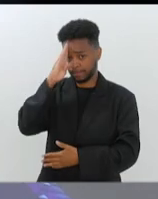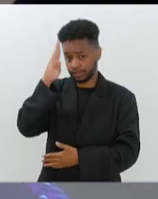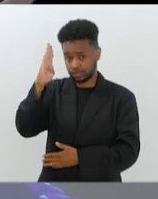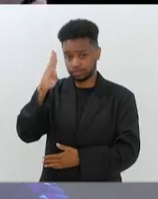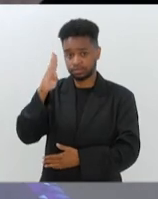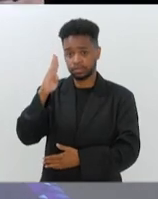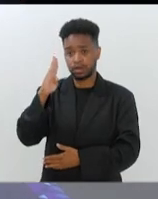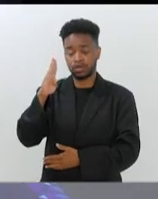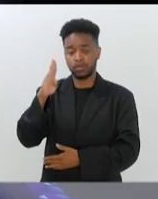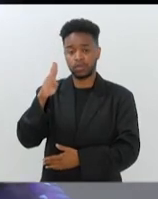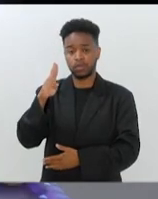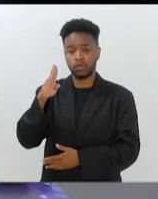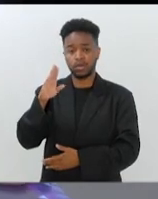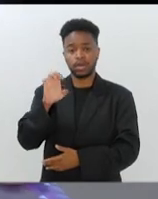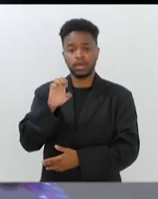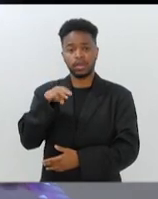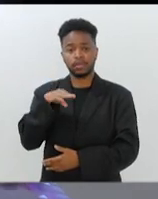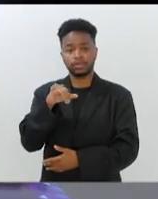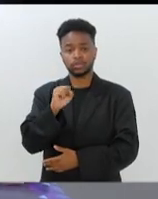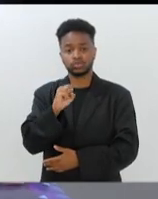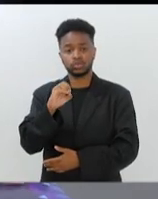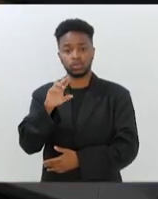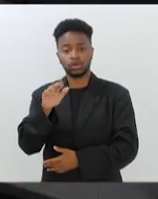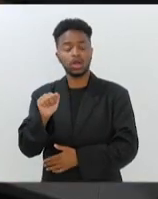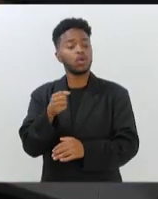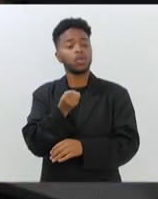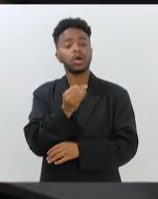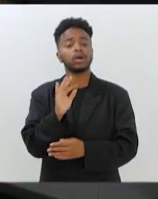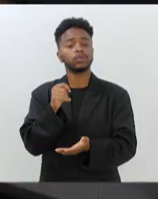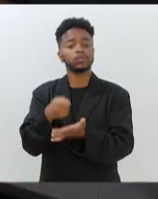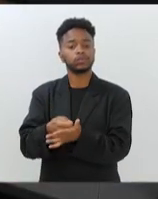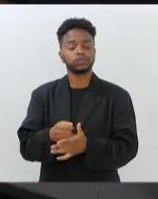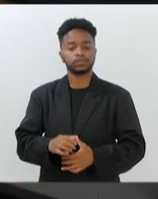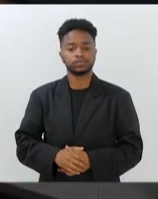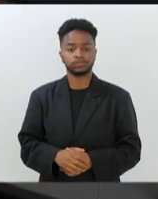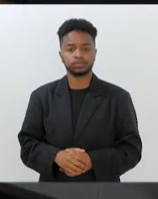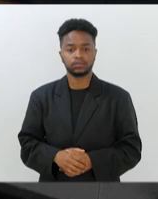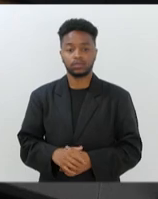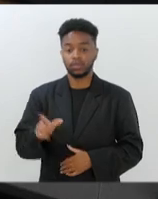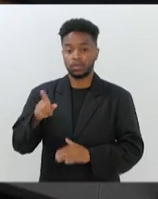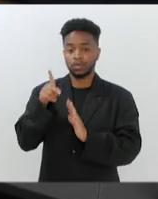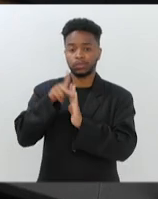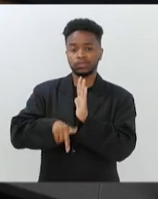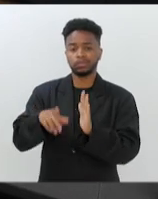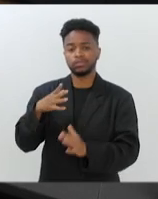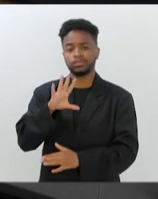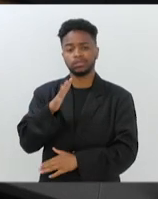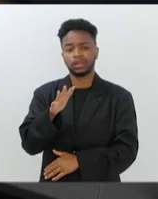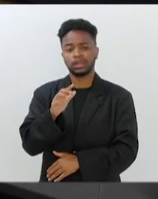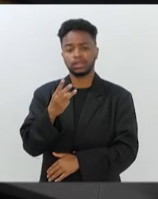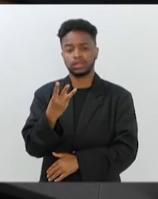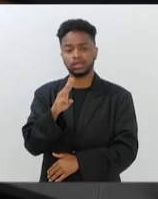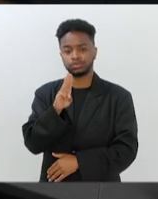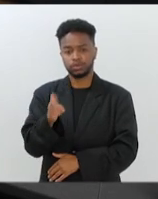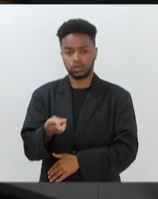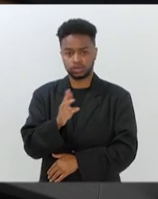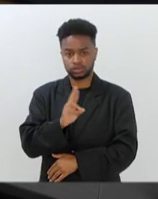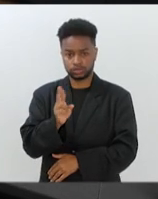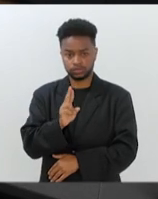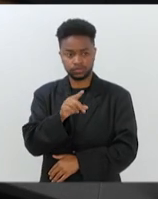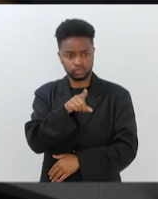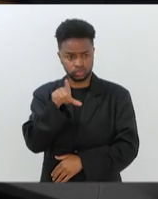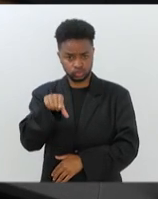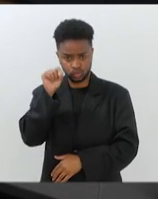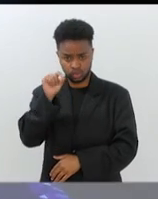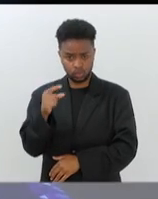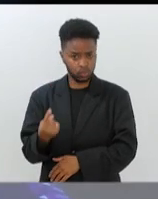Deputado não tem ligação com rio gastronomia Quanto custou especificamente esse projeto em torno de R 3 milhões reais e o Senhor escolheu que fosse exclusivo